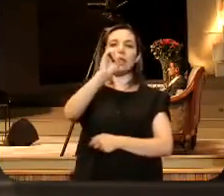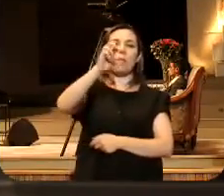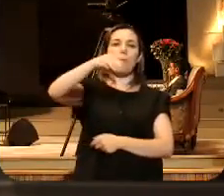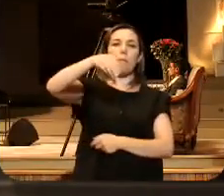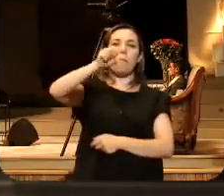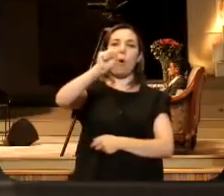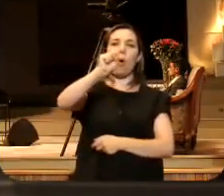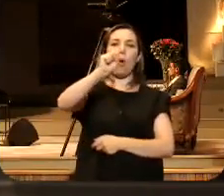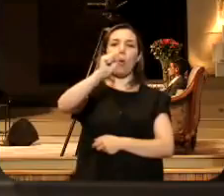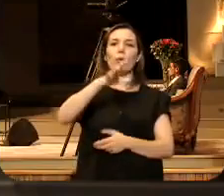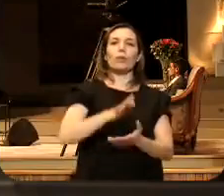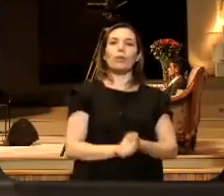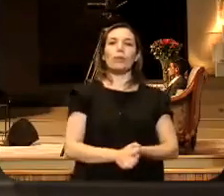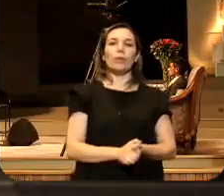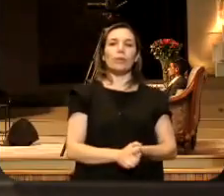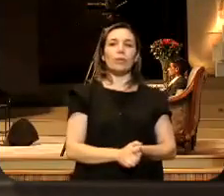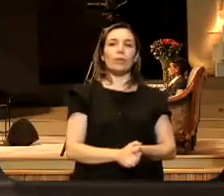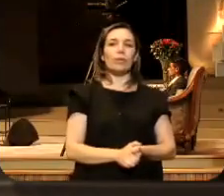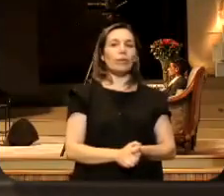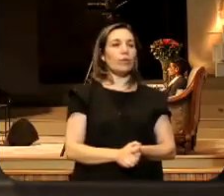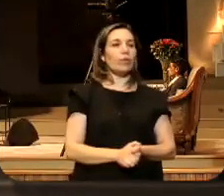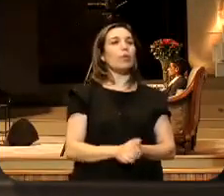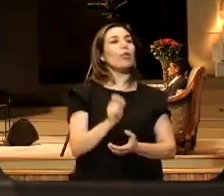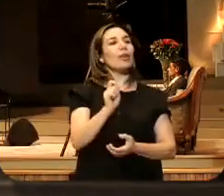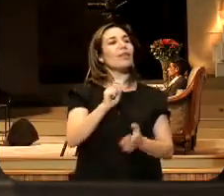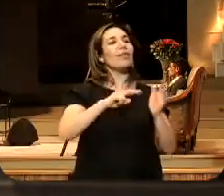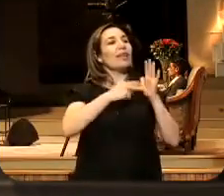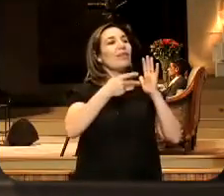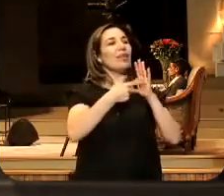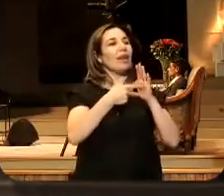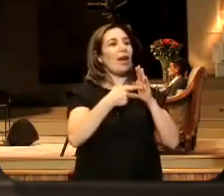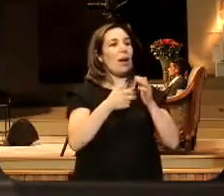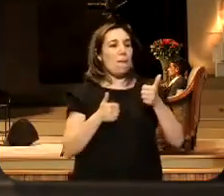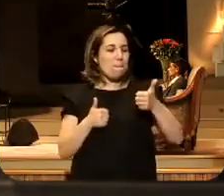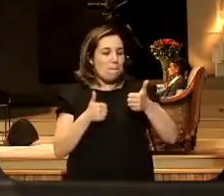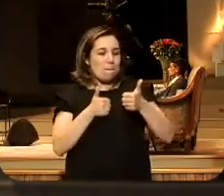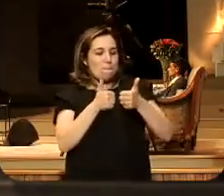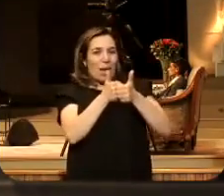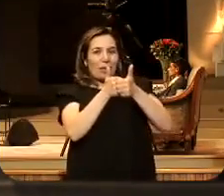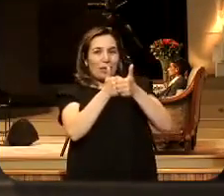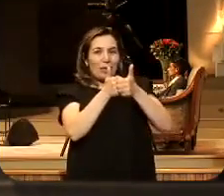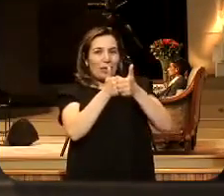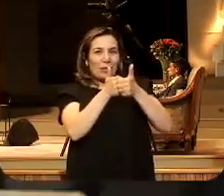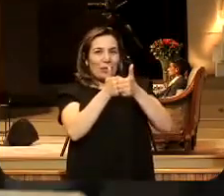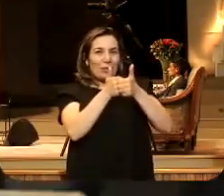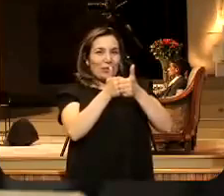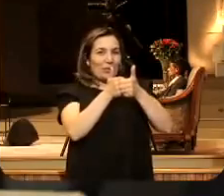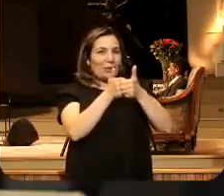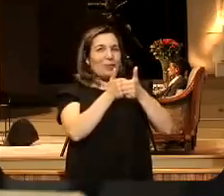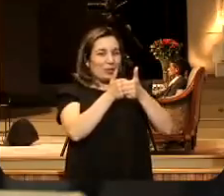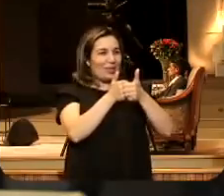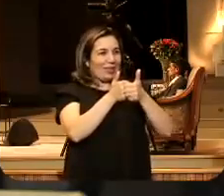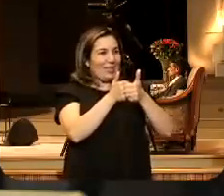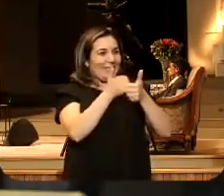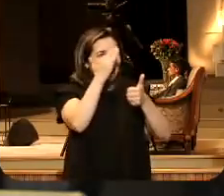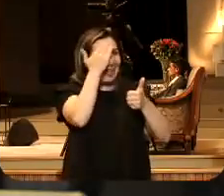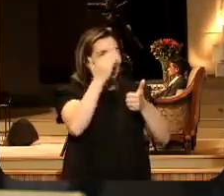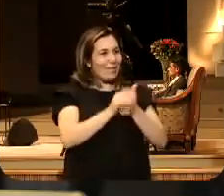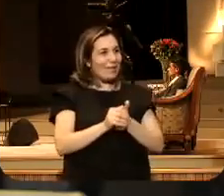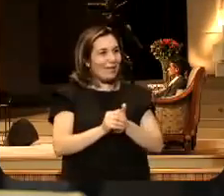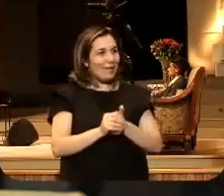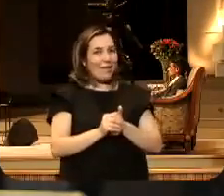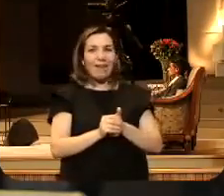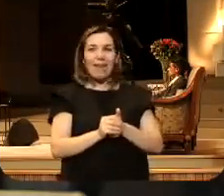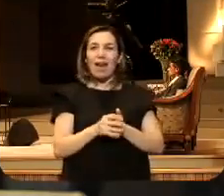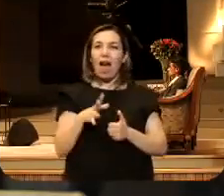perto, mas ele não é próximo. Amar o próximo acontece na dinâmica em que eu me faço